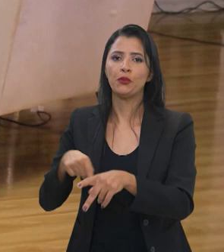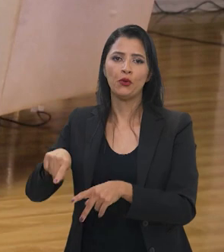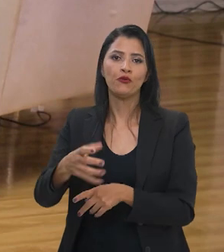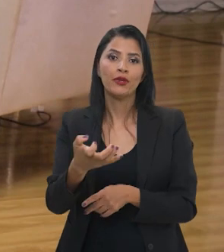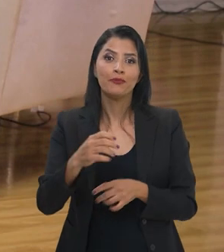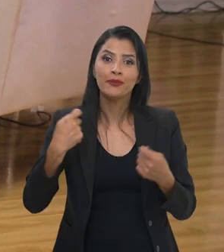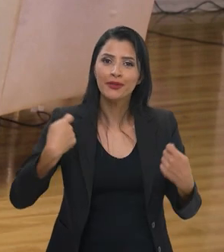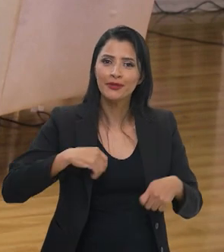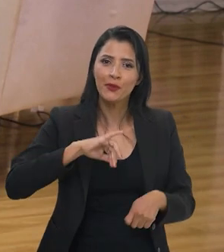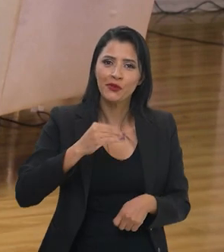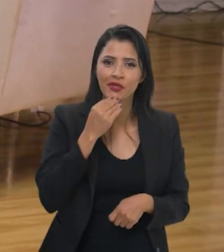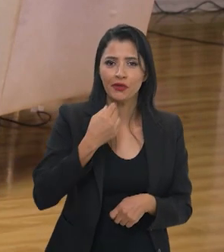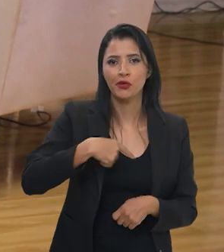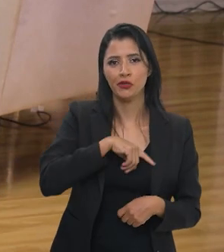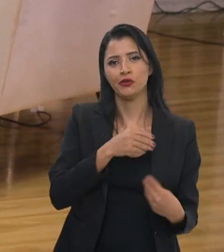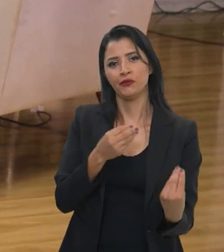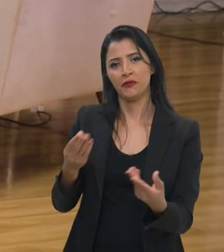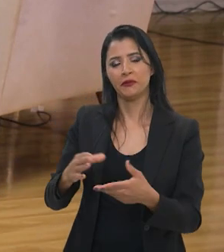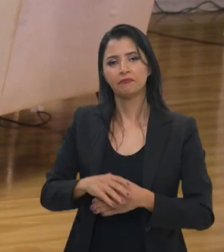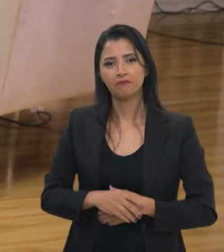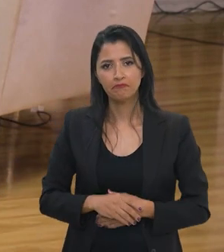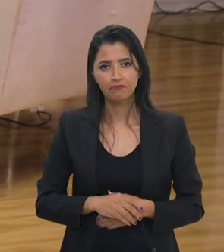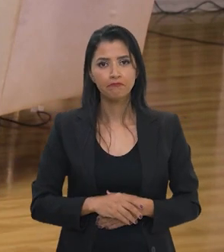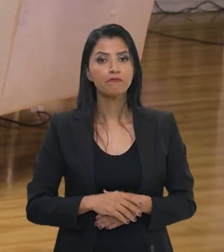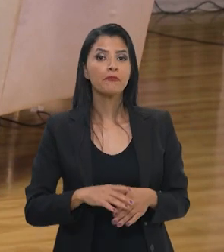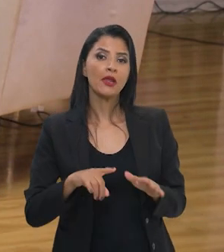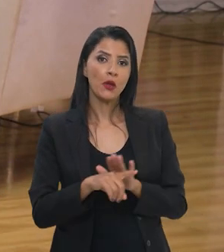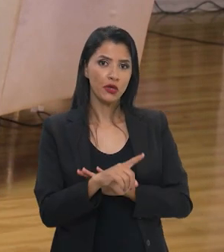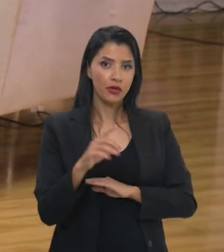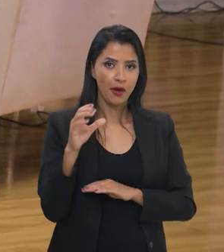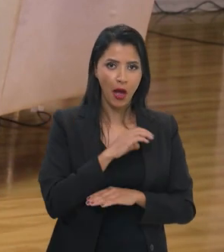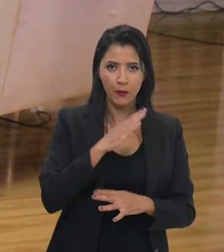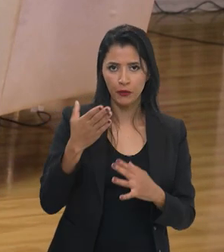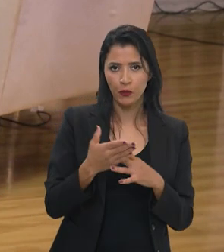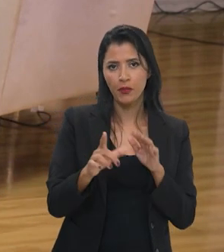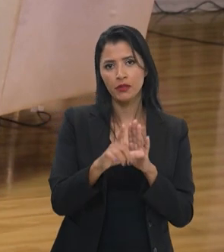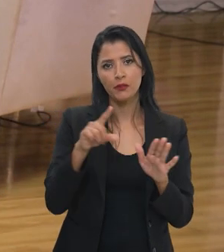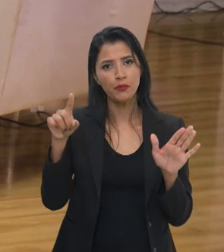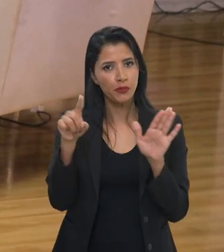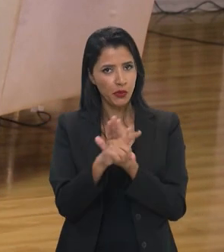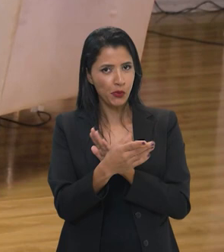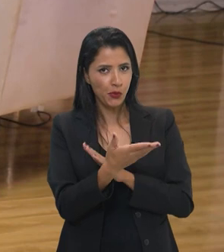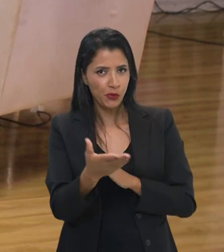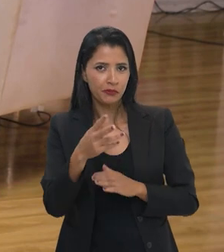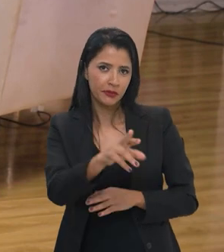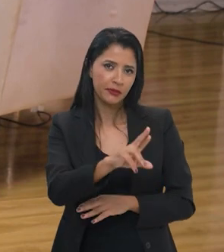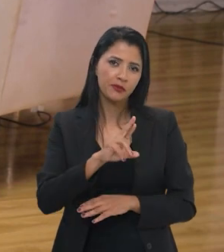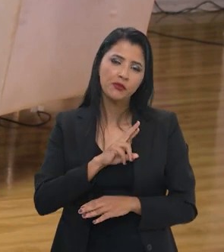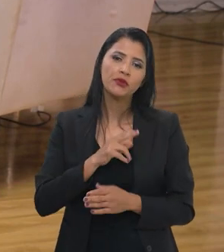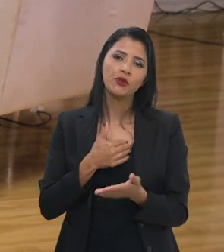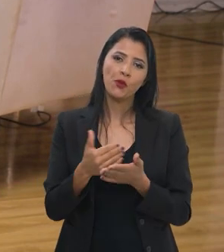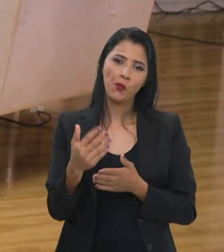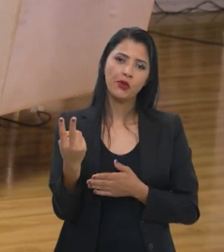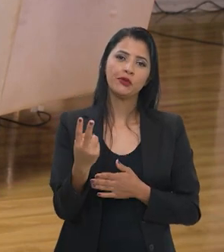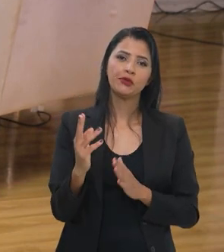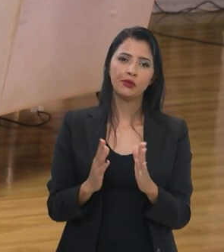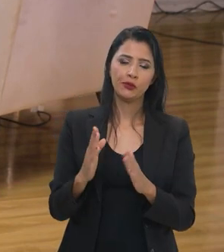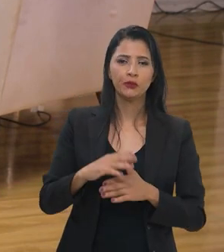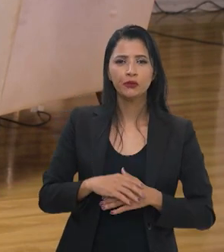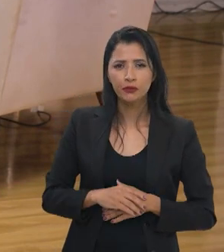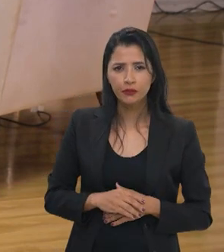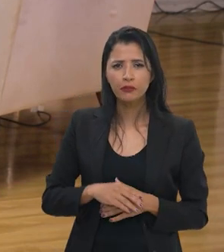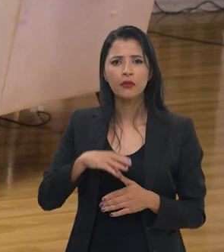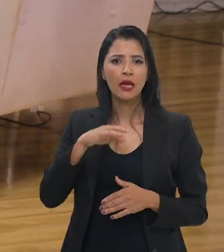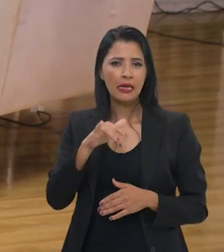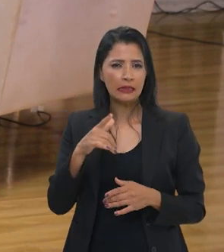que só quer uma oportunidade a gente vai dar início a pergunta para o senhor respondendo o começo